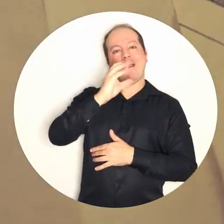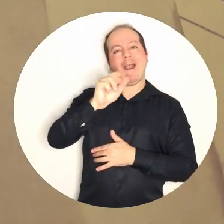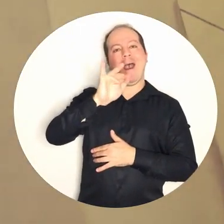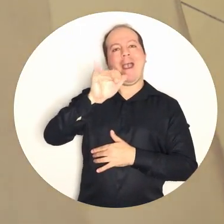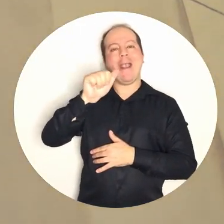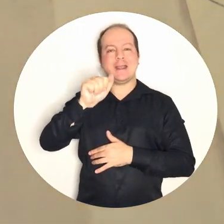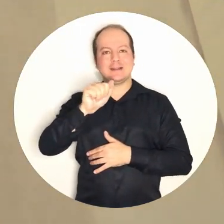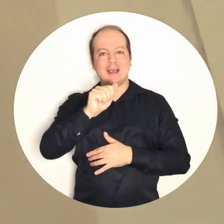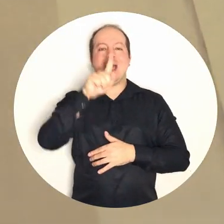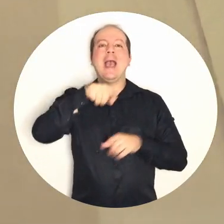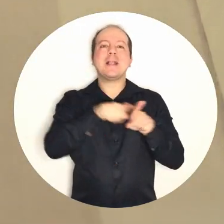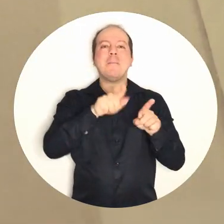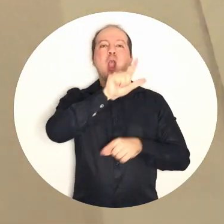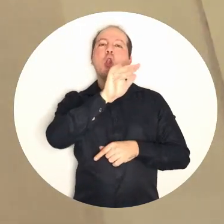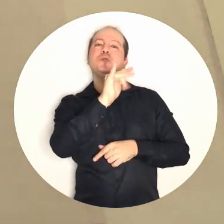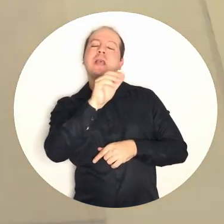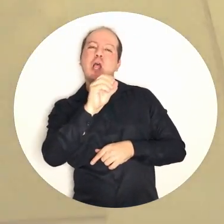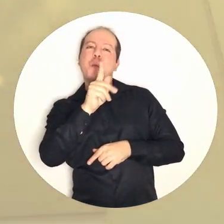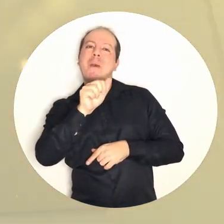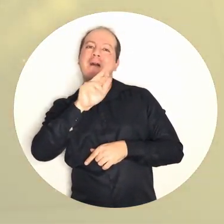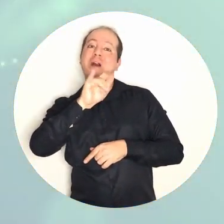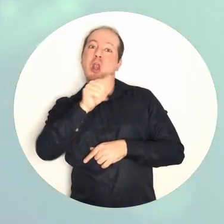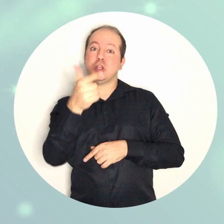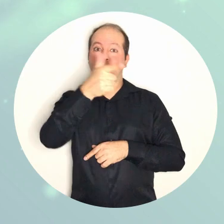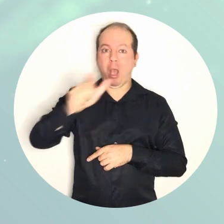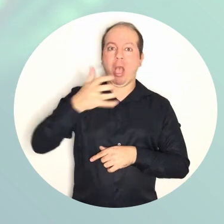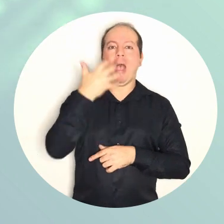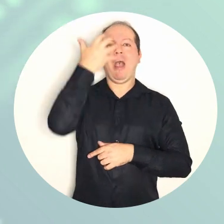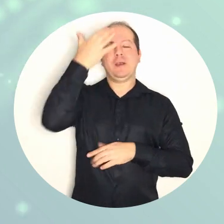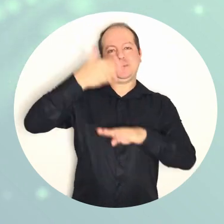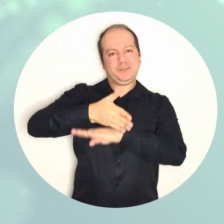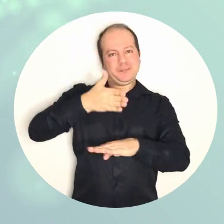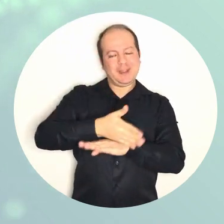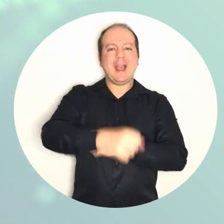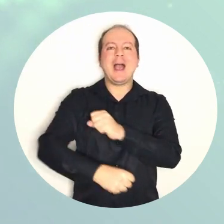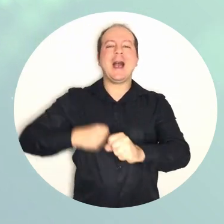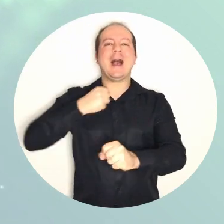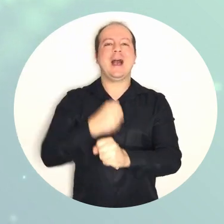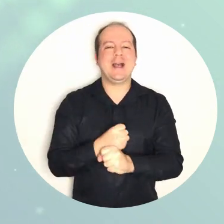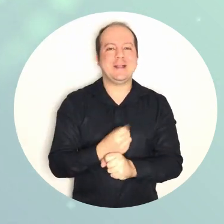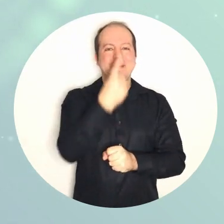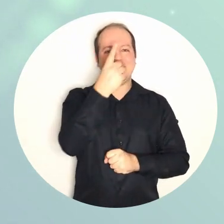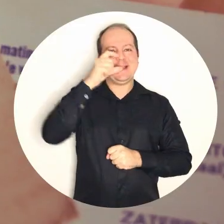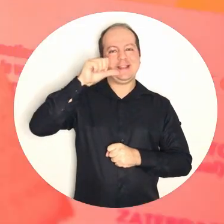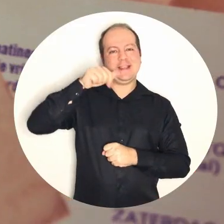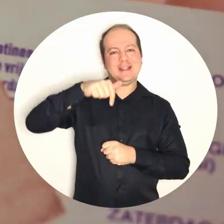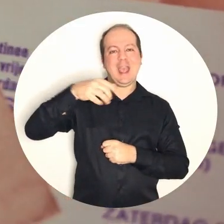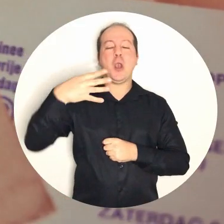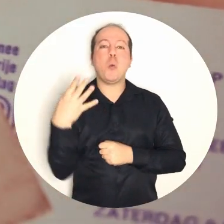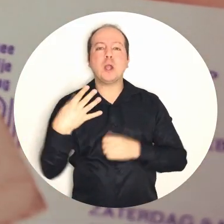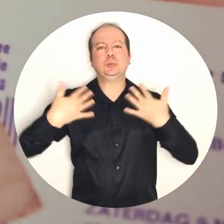Pavarotti são apenas alguns desses exemplos. O ano agora é 1974 e